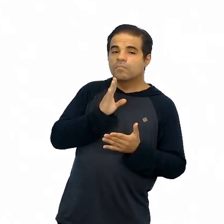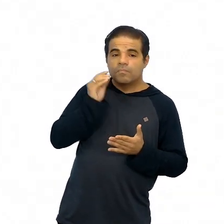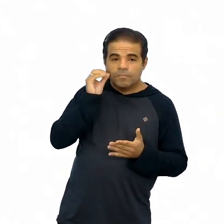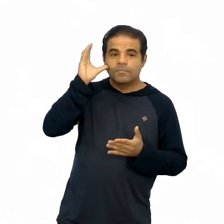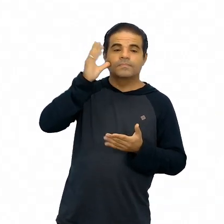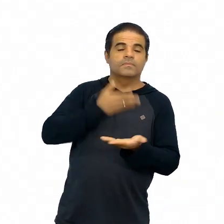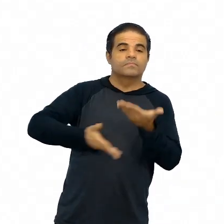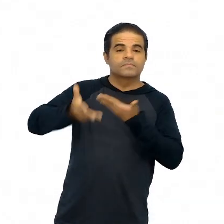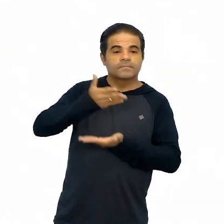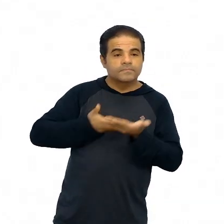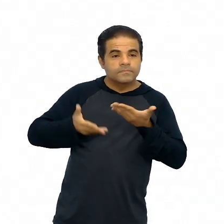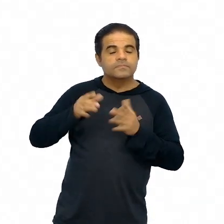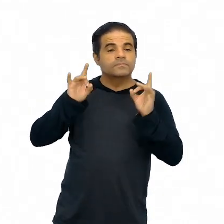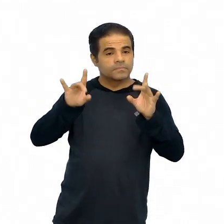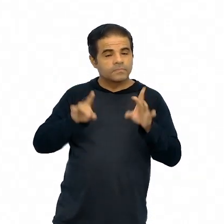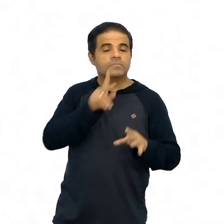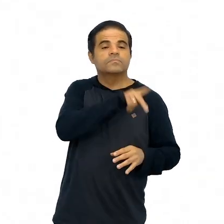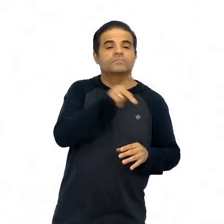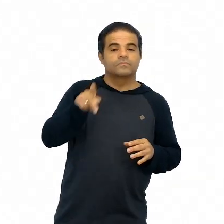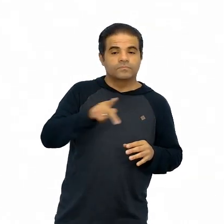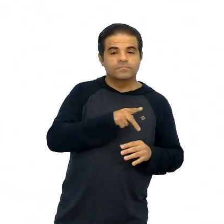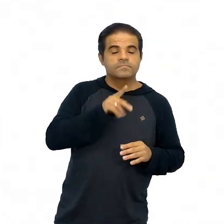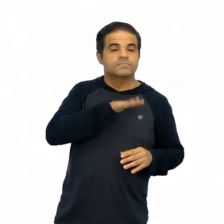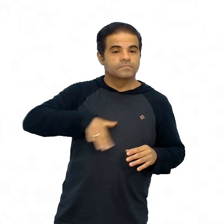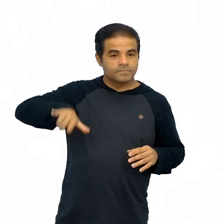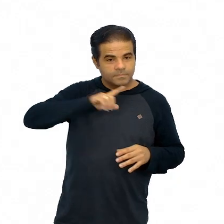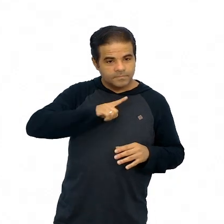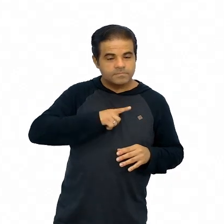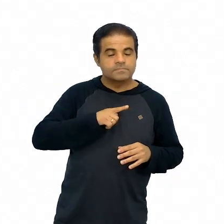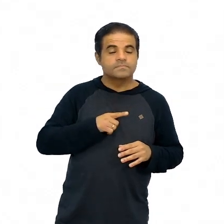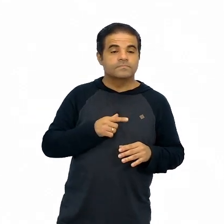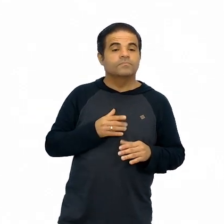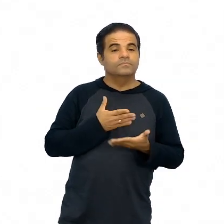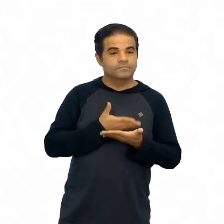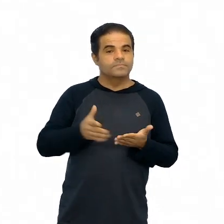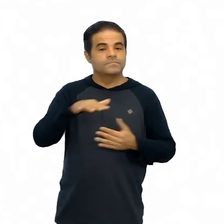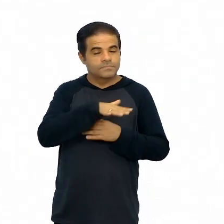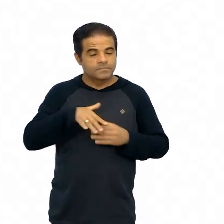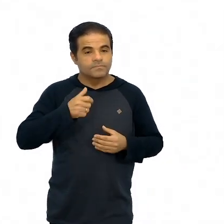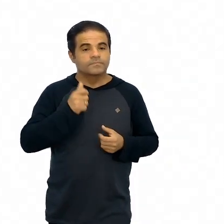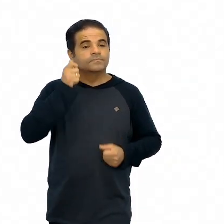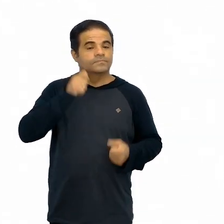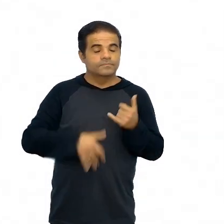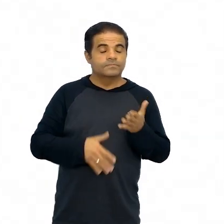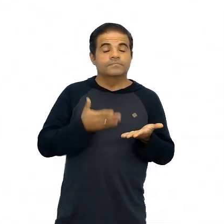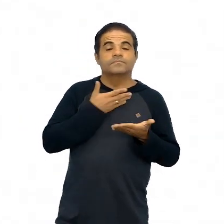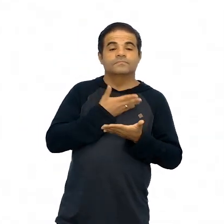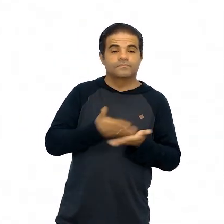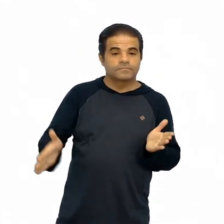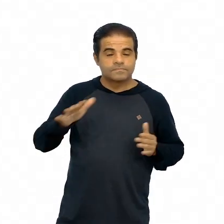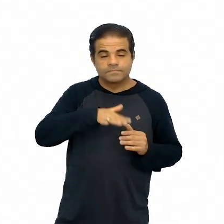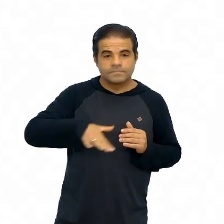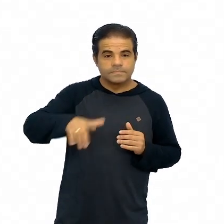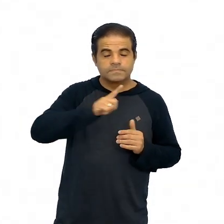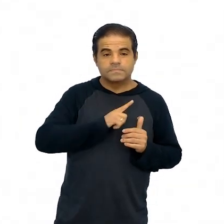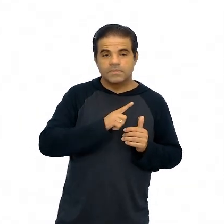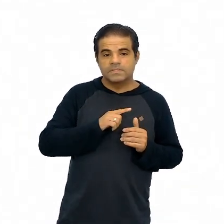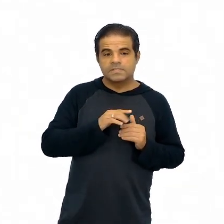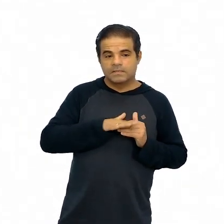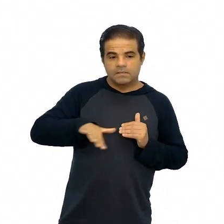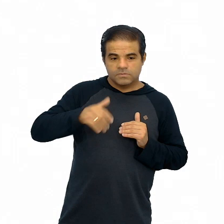conhecimento especializado do professor de matemática. A Débora Boll, junto com os